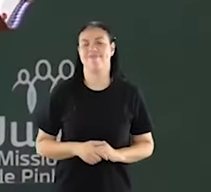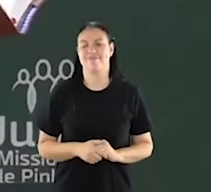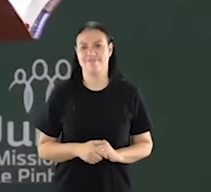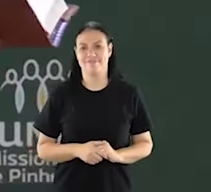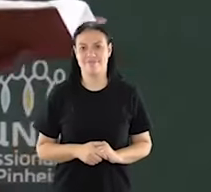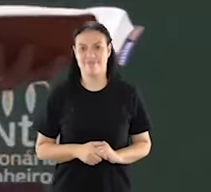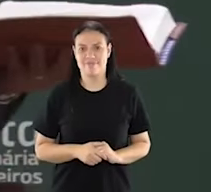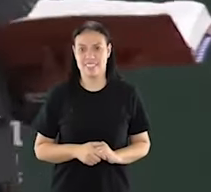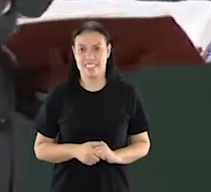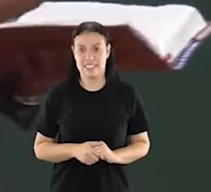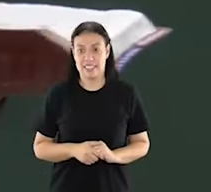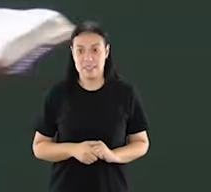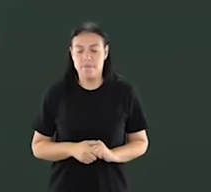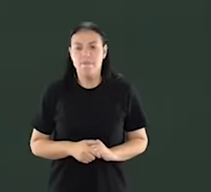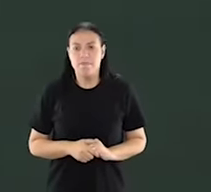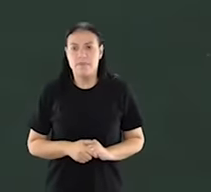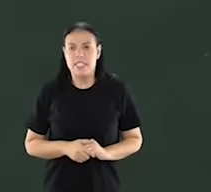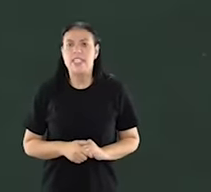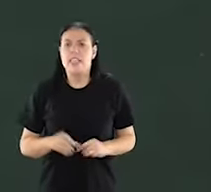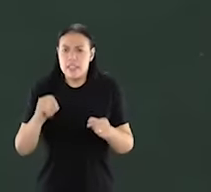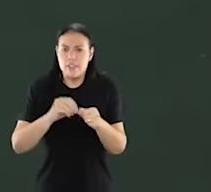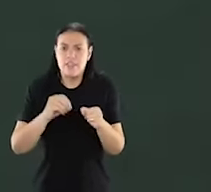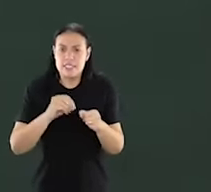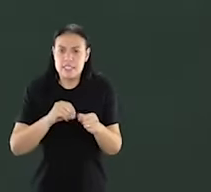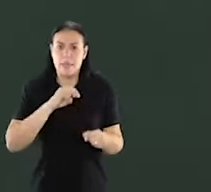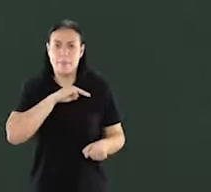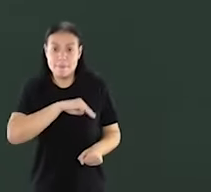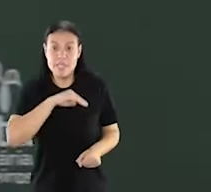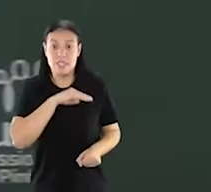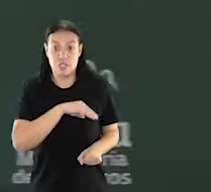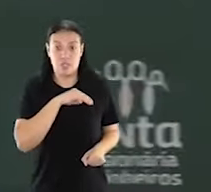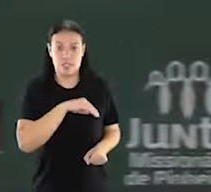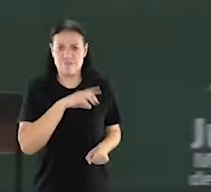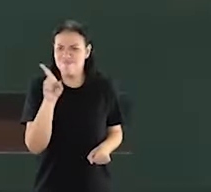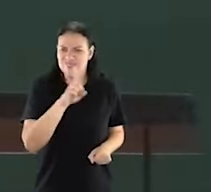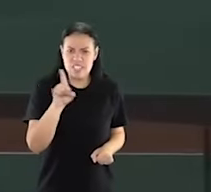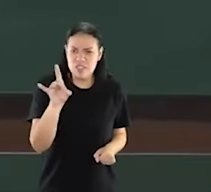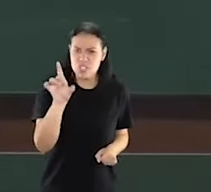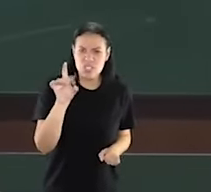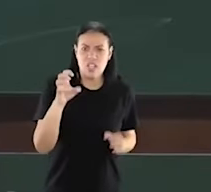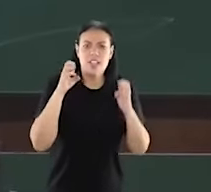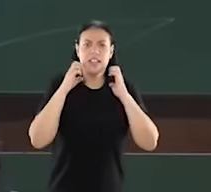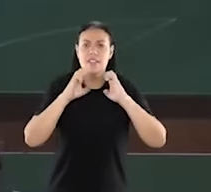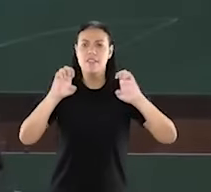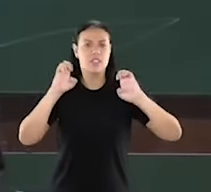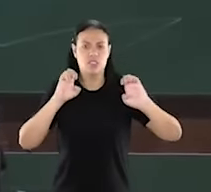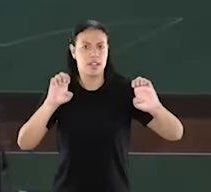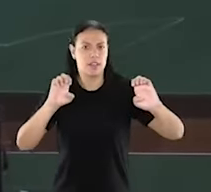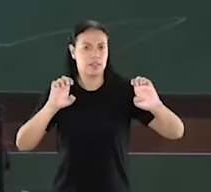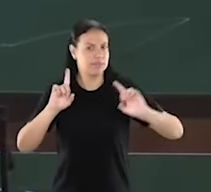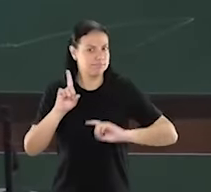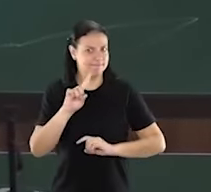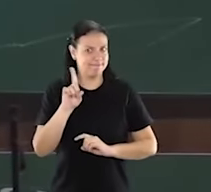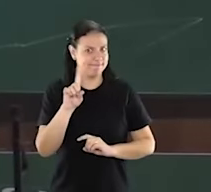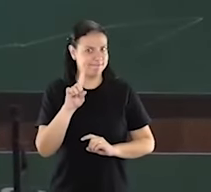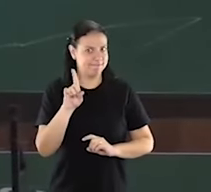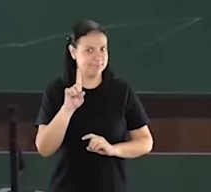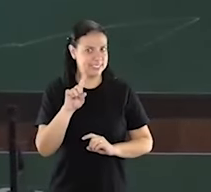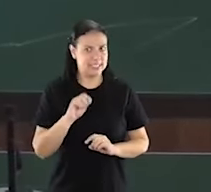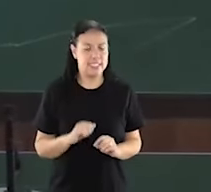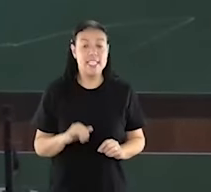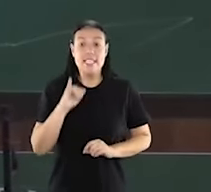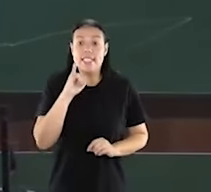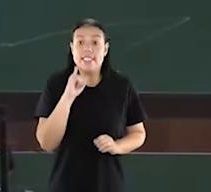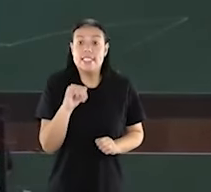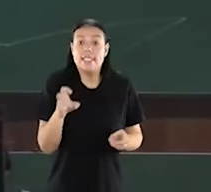E sabe, irmãos, fazer missões não é uma linguagem só evangélica, não. Se você parar para perceber, as